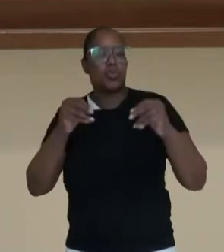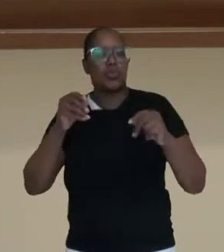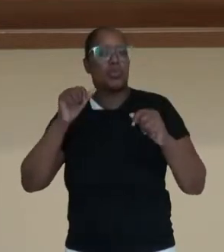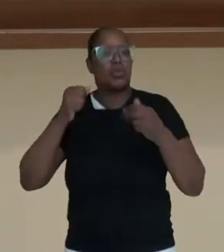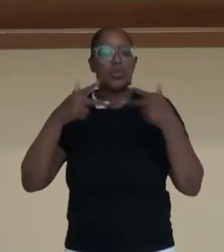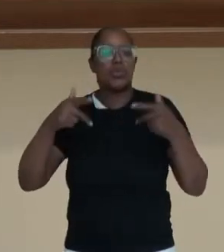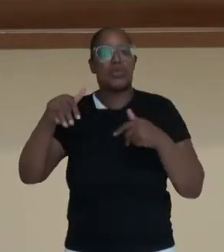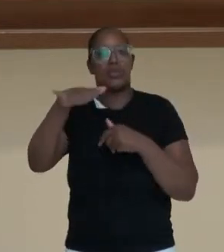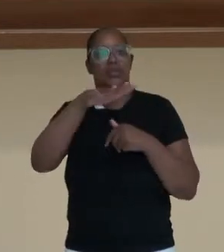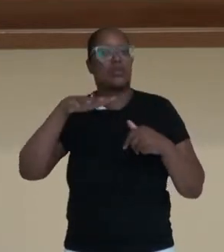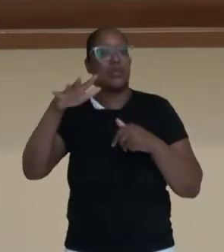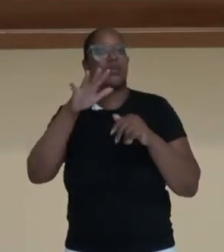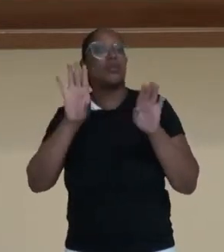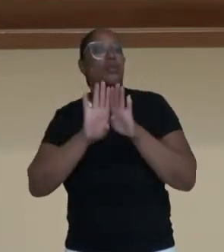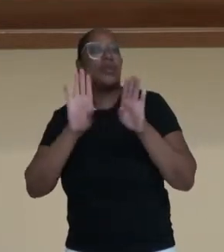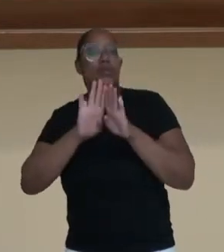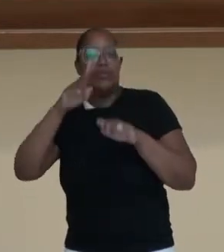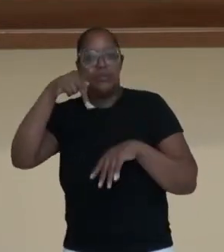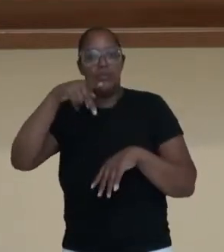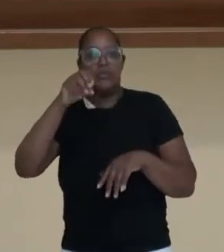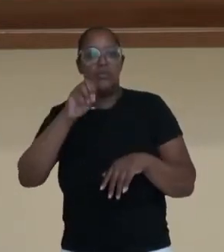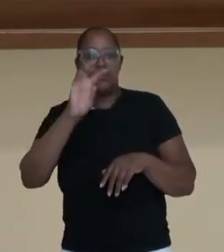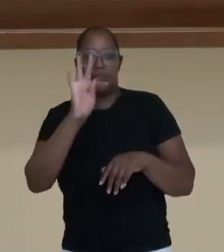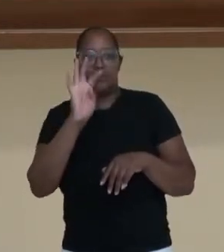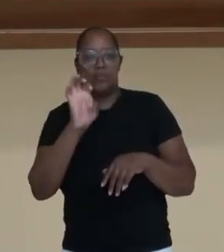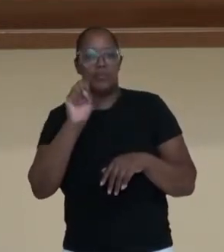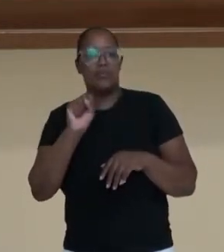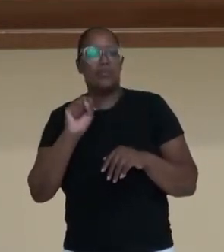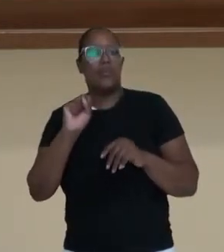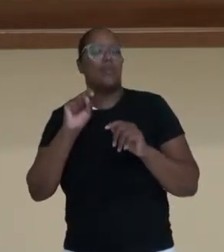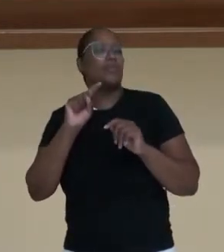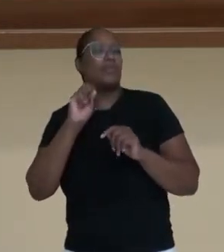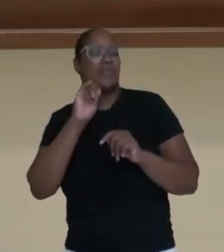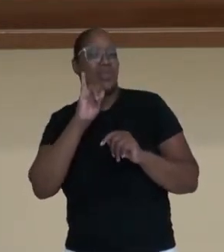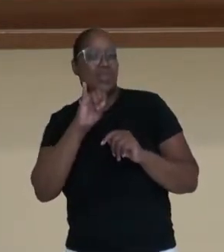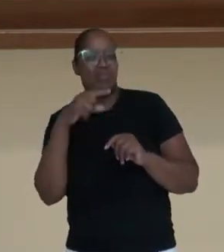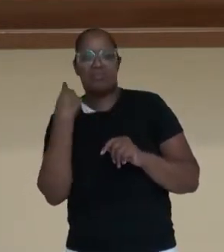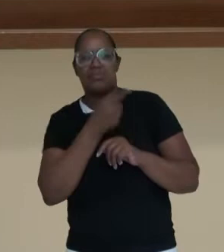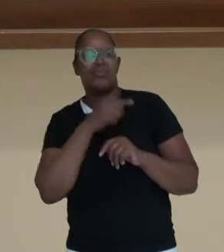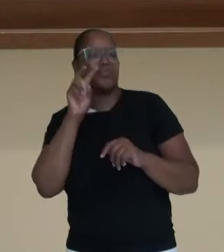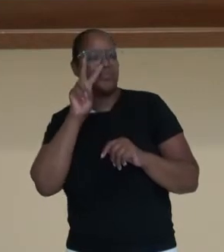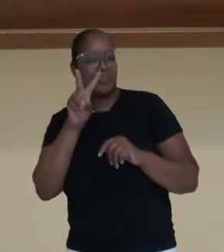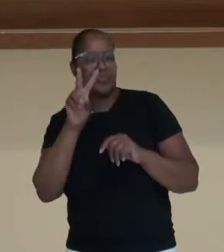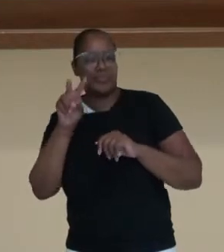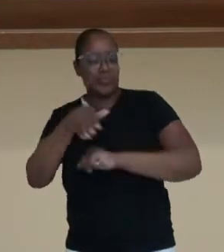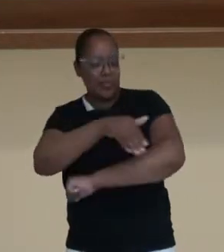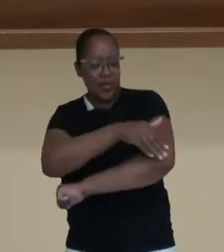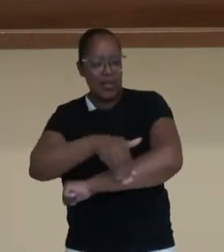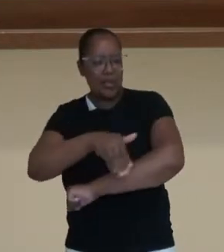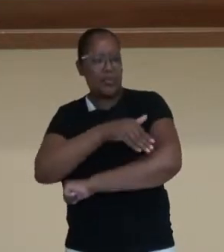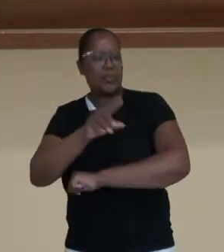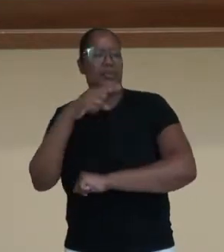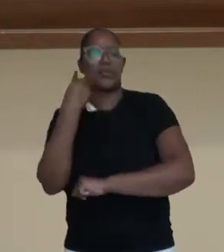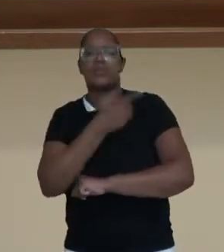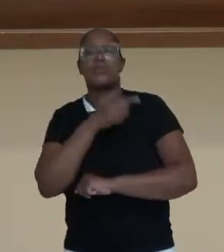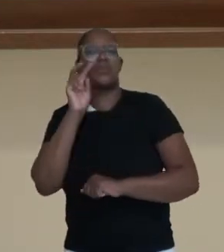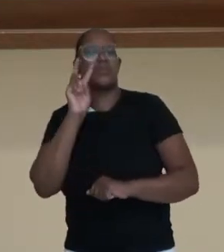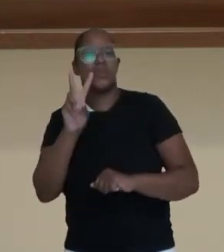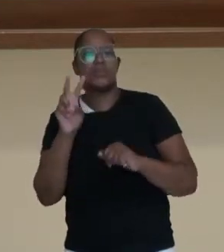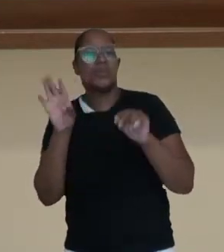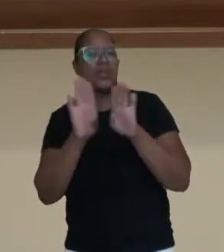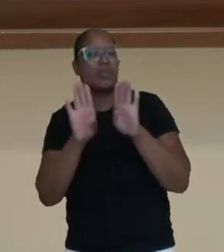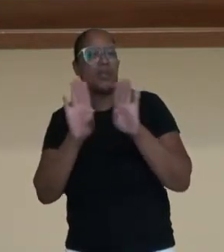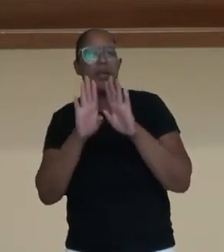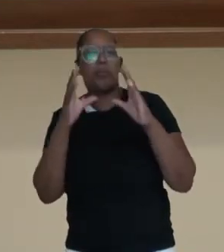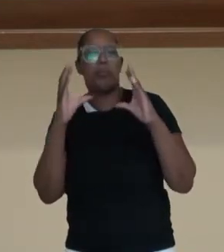cilíndrico, quase alguns potes têm esse formato. Mas se a gente for olhar na rua, a gente vê muito também formato cilíndrico.